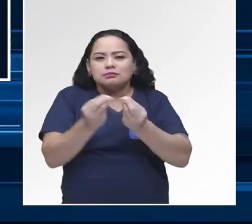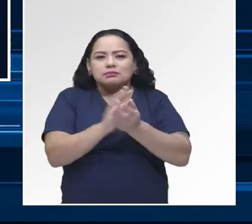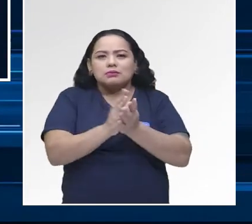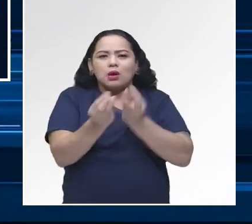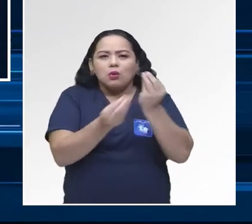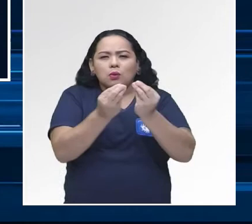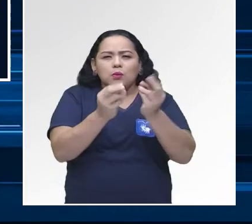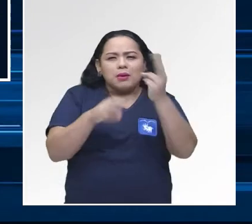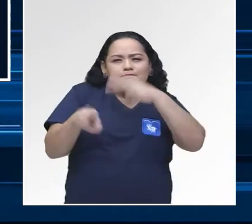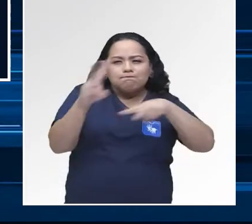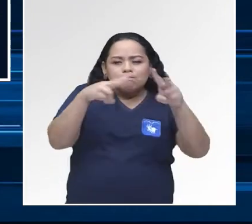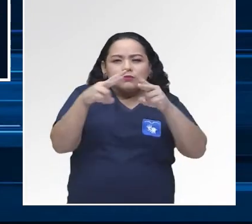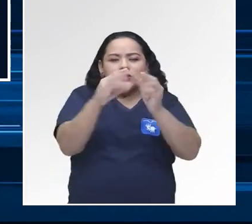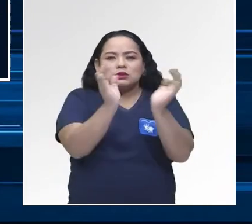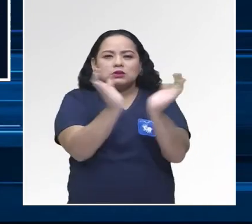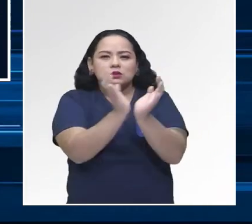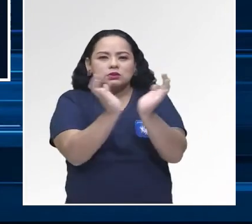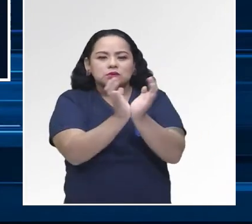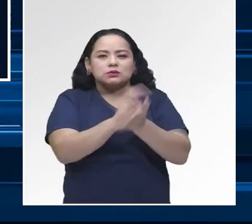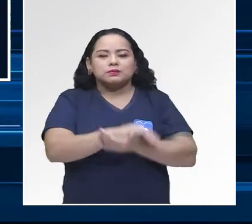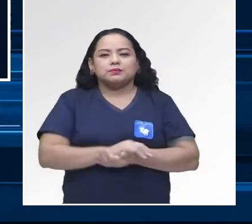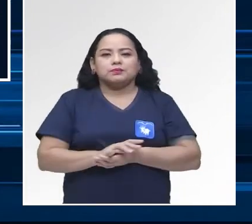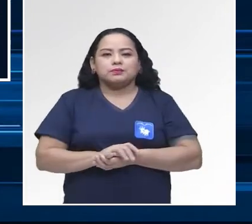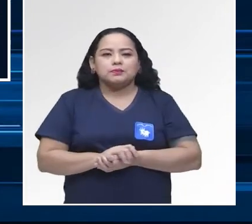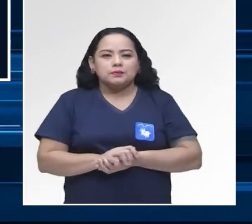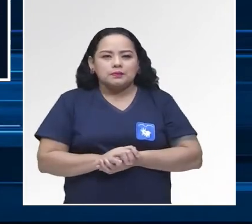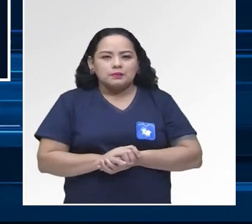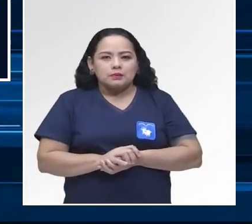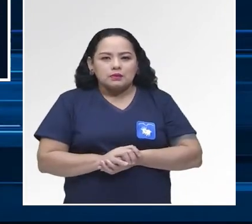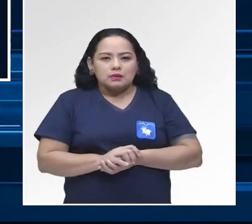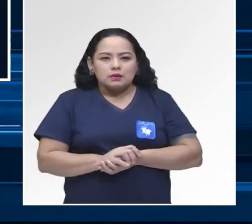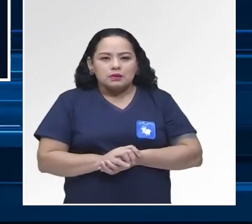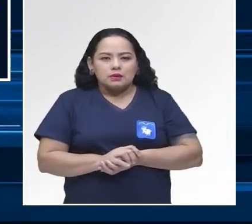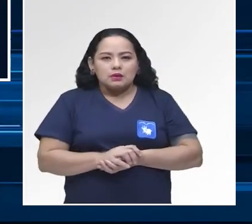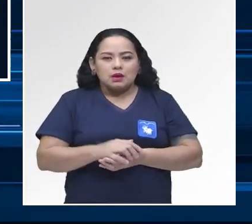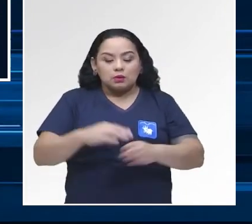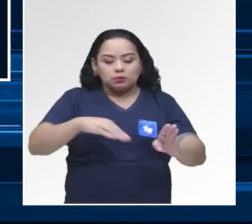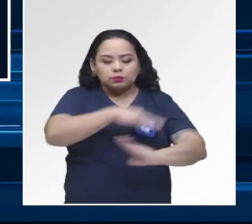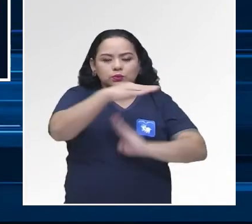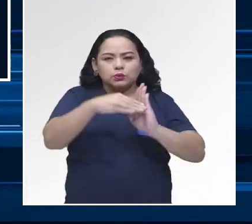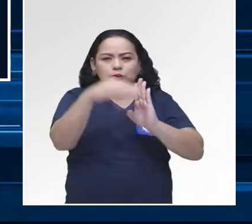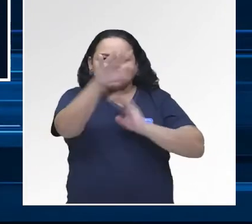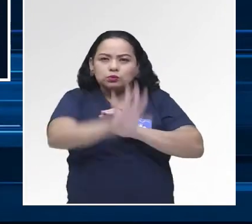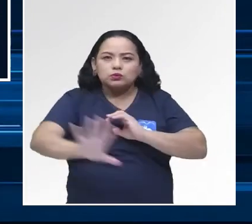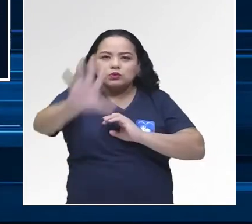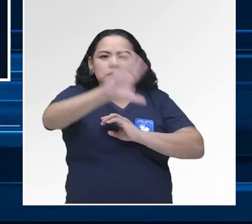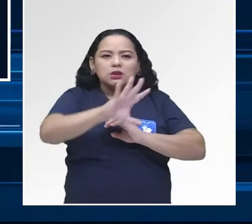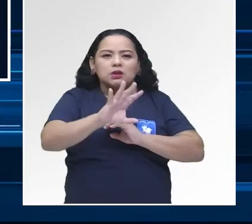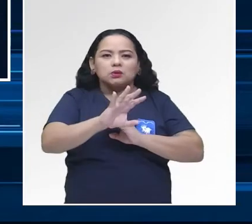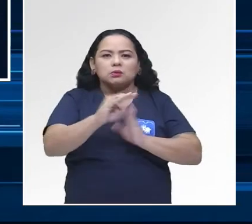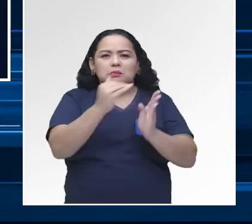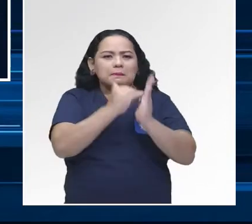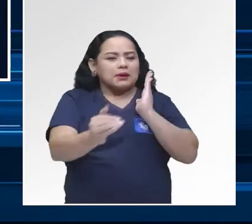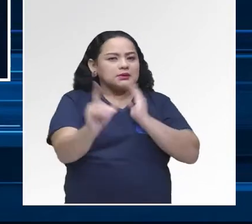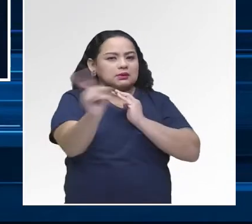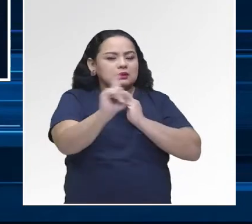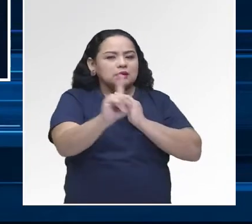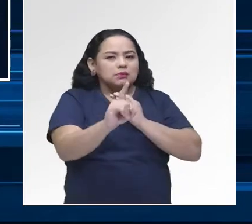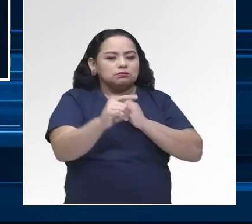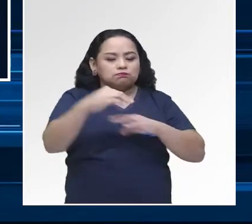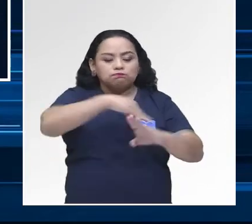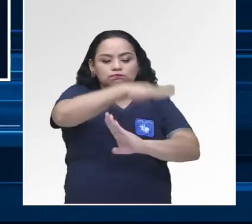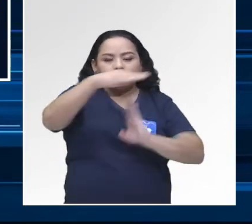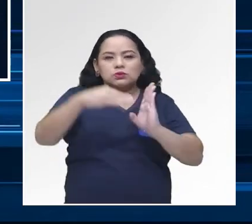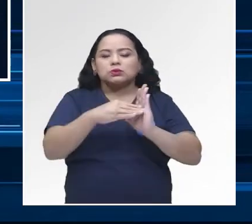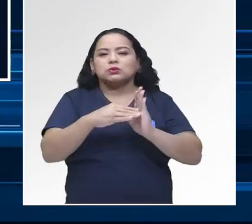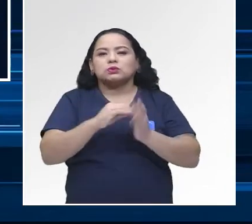conjunto. Né? Uma análise de conjunto. Você está analisando o todo, não só uma parte. Né? Só